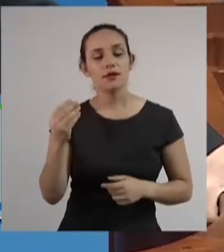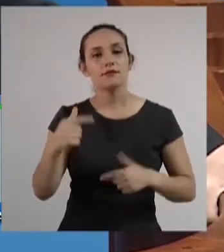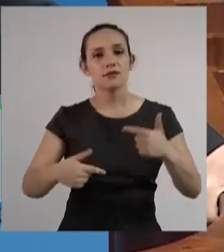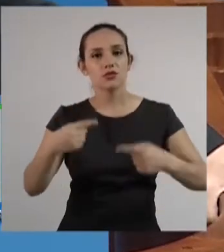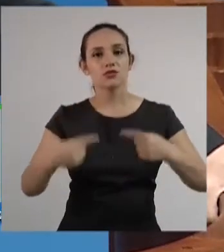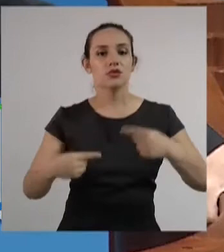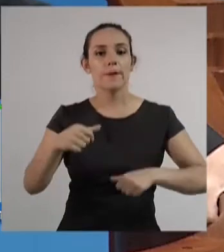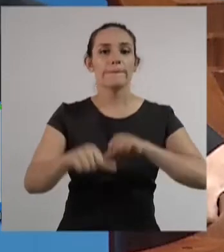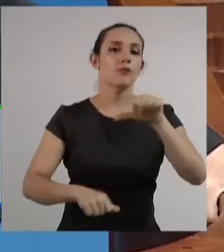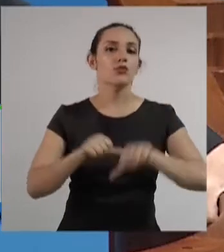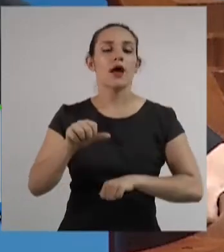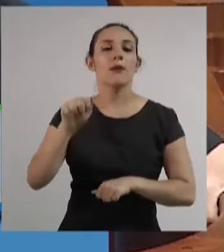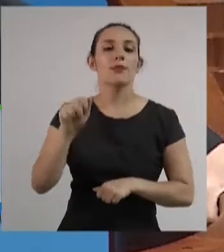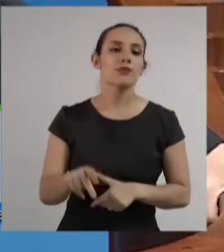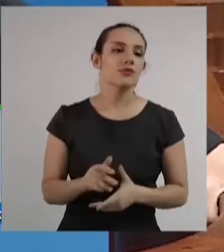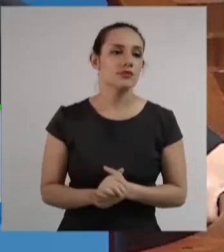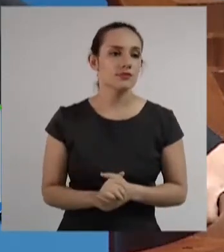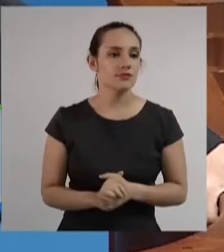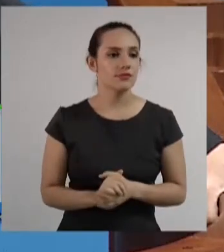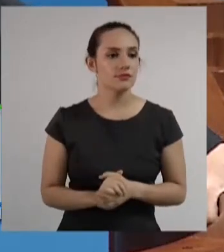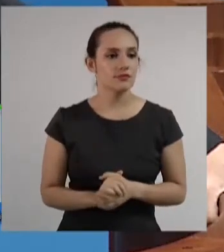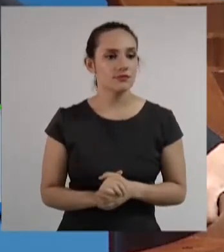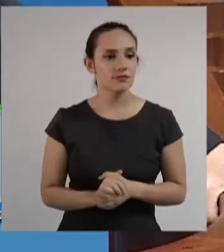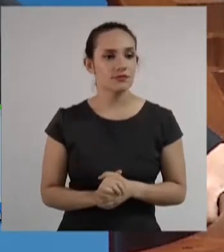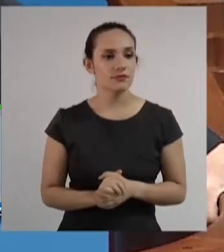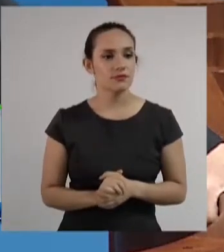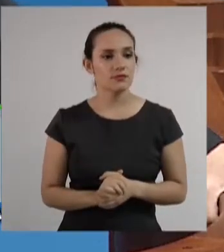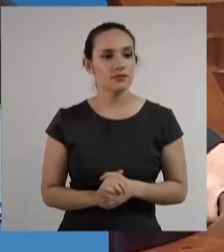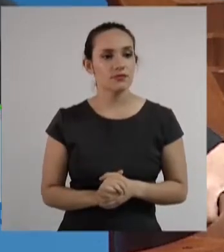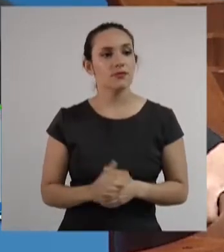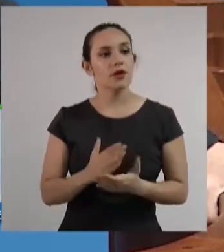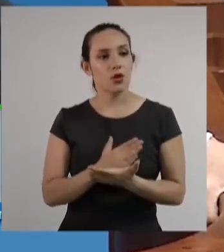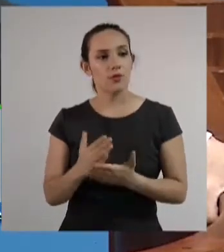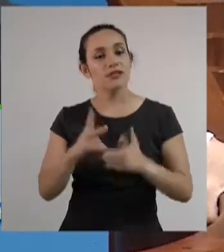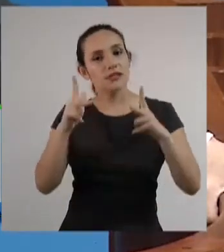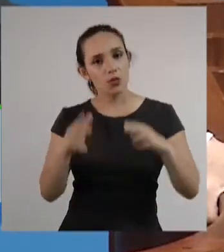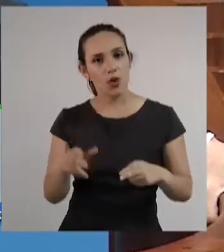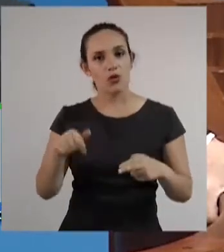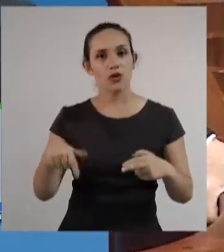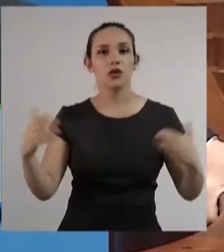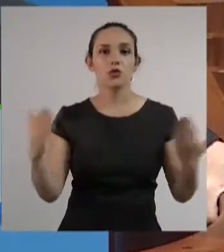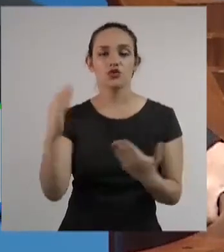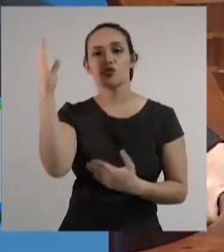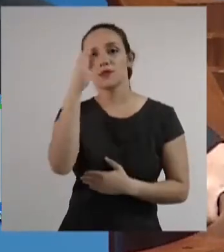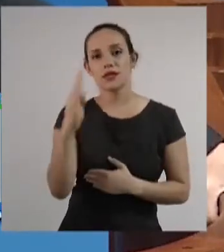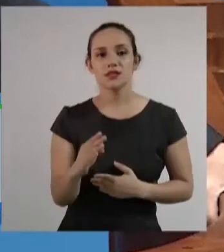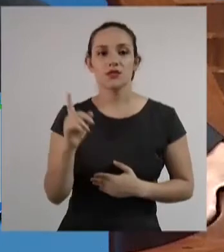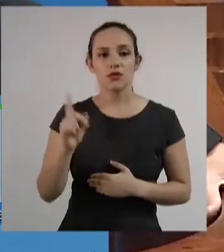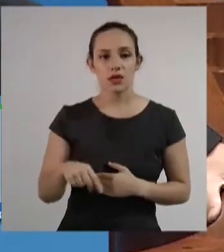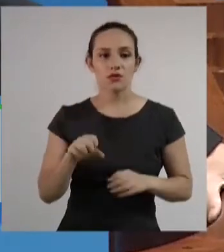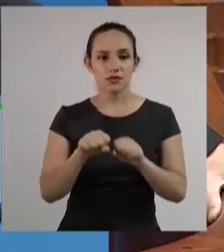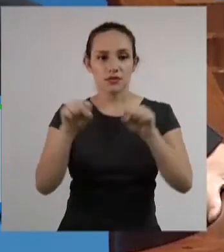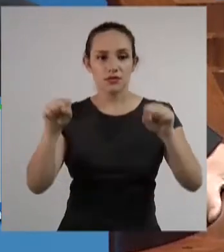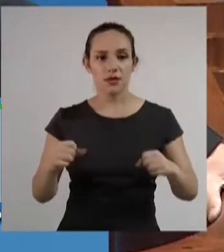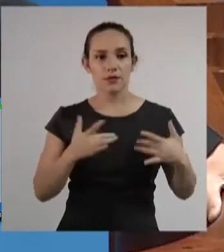mudança na Previdência para adotar o sistema que tem no Brasil hoje, que é o sistema